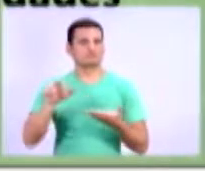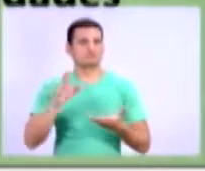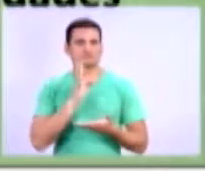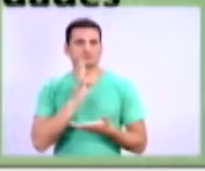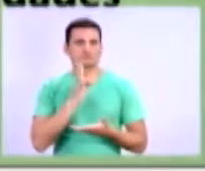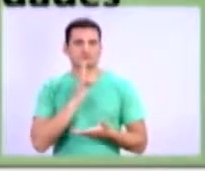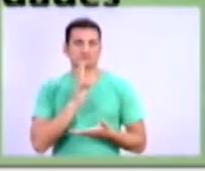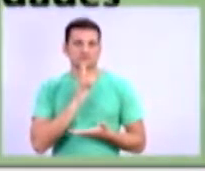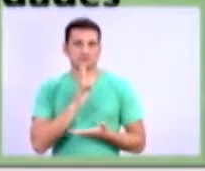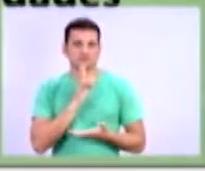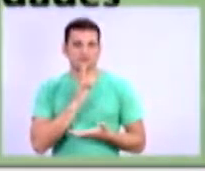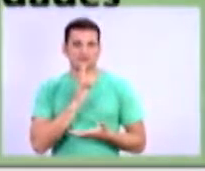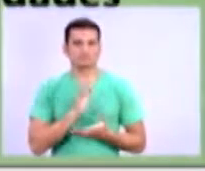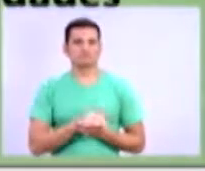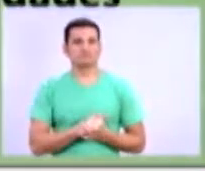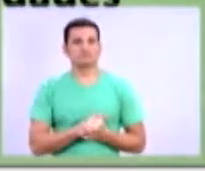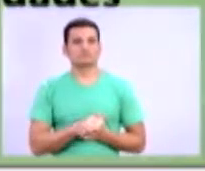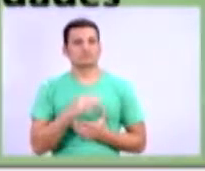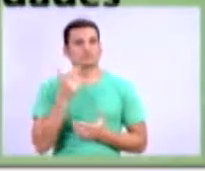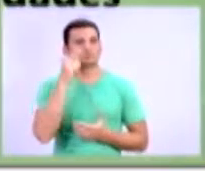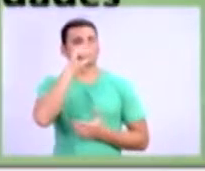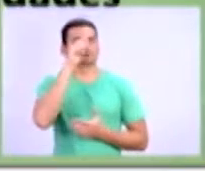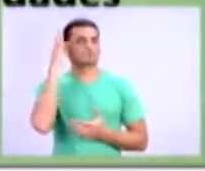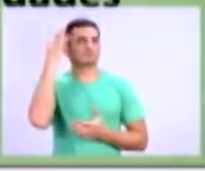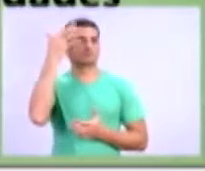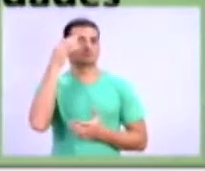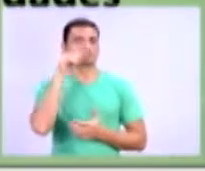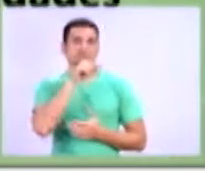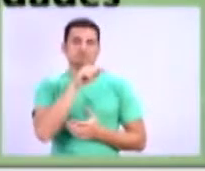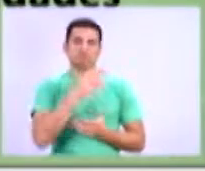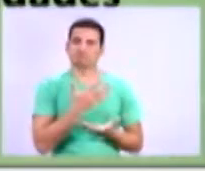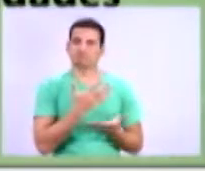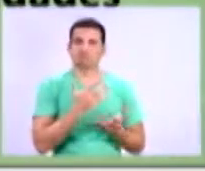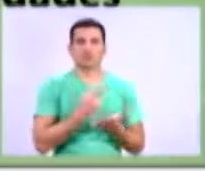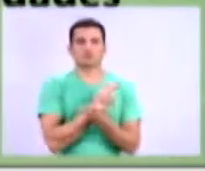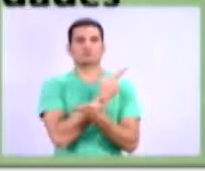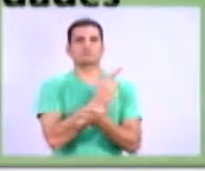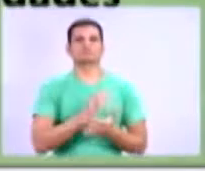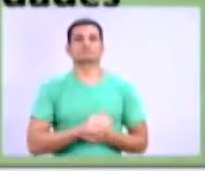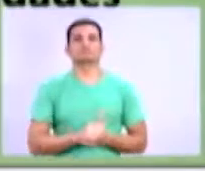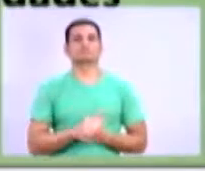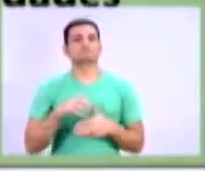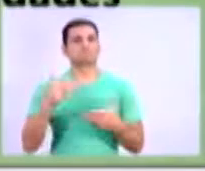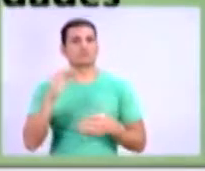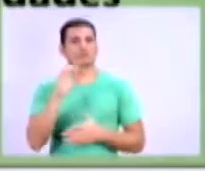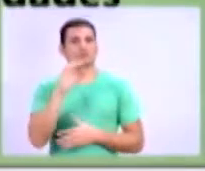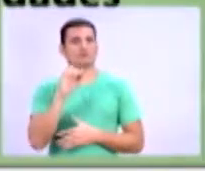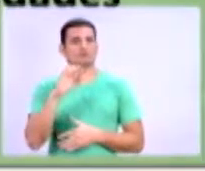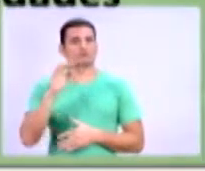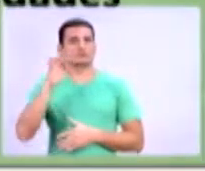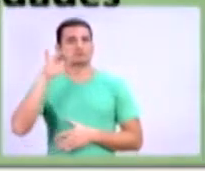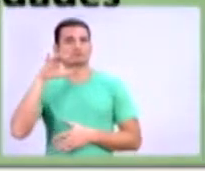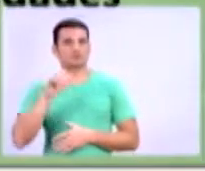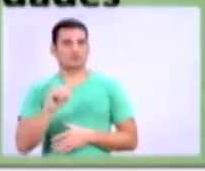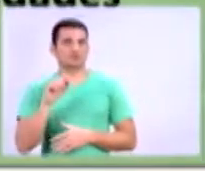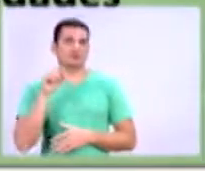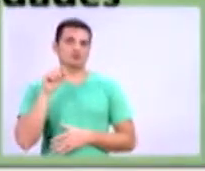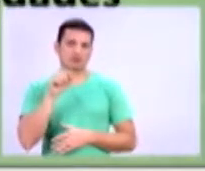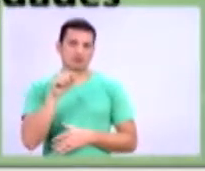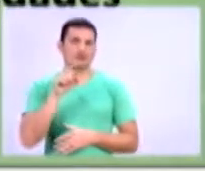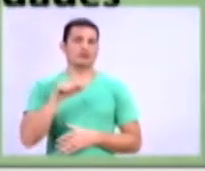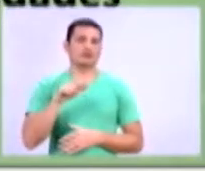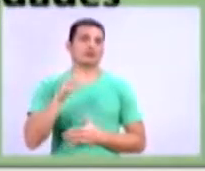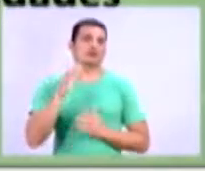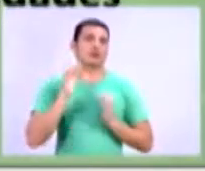para buscar, né, uma solução para aquele fenômeno. Então, a ecoética, ela é uma ética